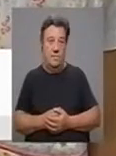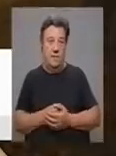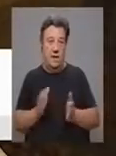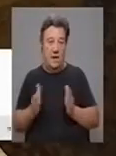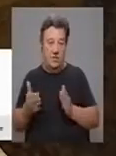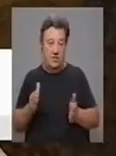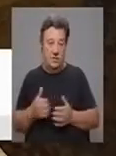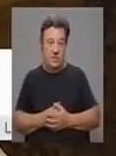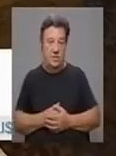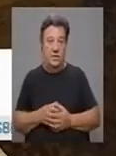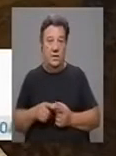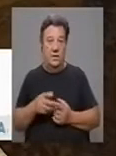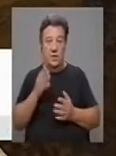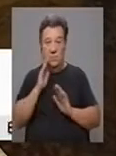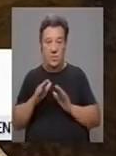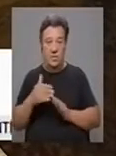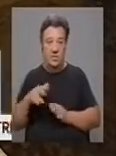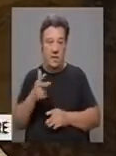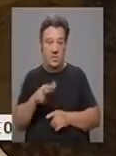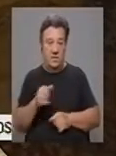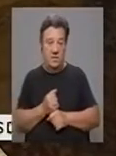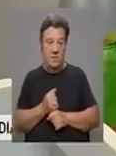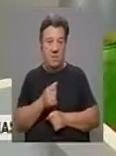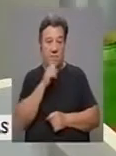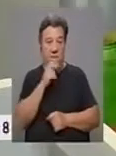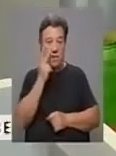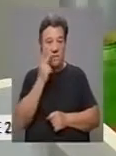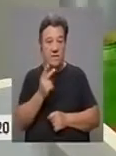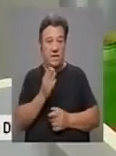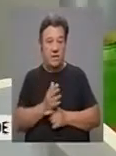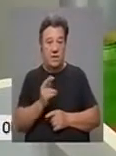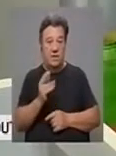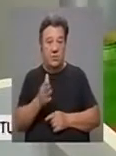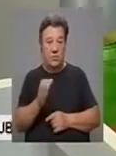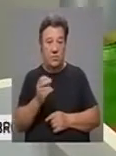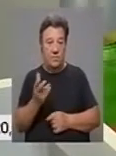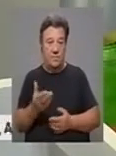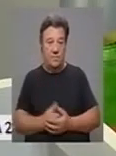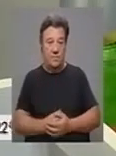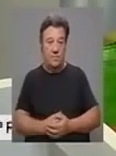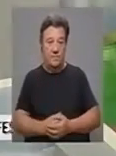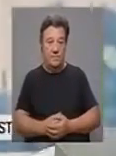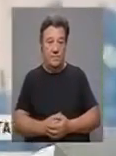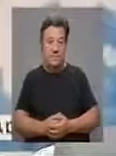caixa. A exposição engloba mais de 100 trabalhos e pode ser visitada até 31 de outubro.